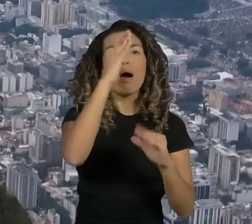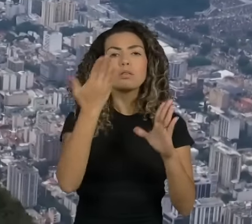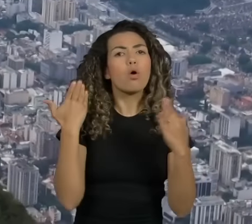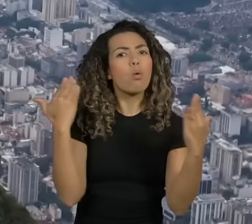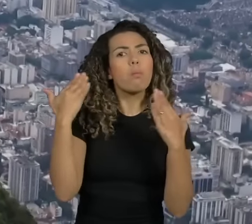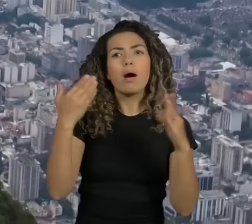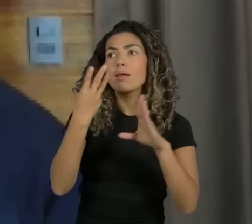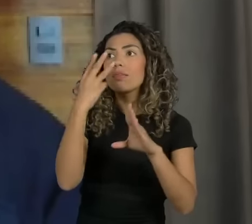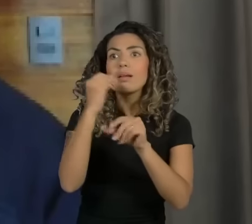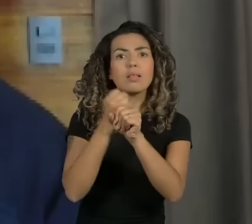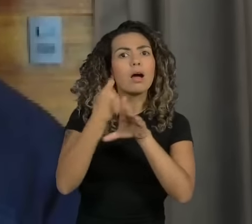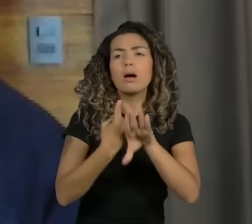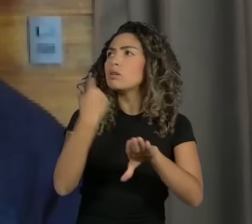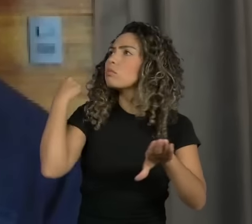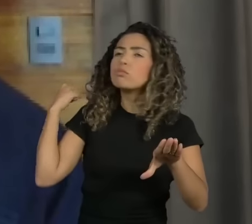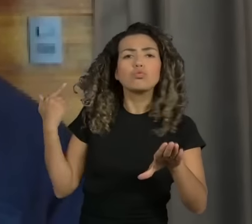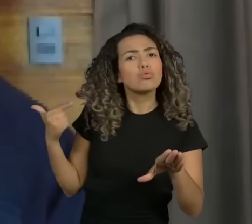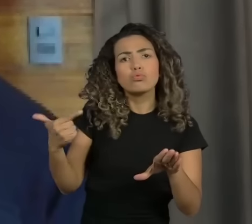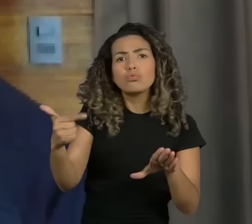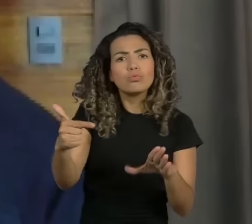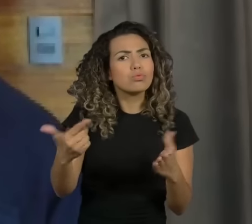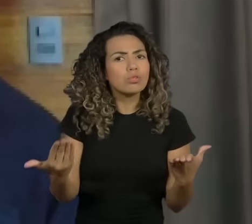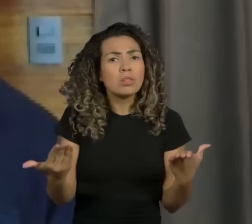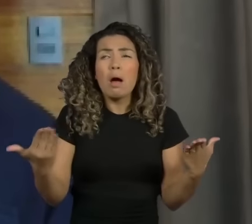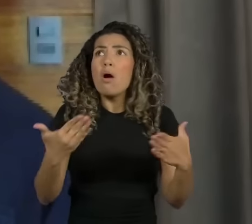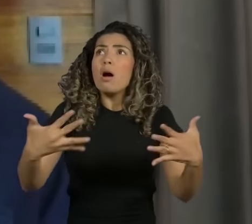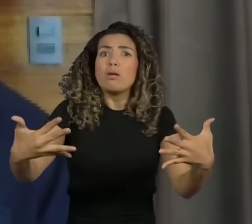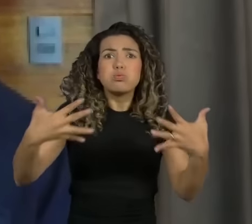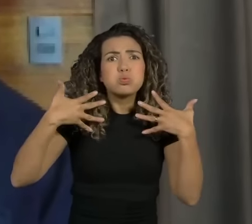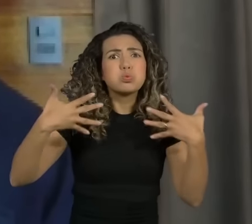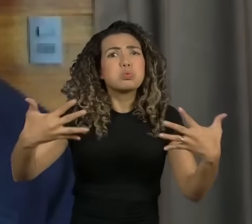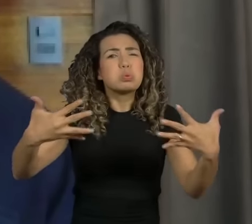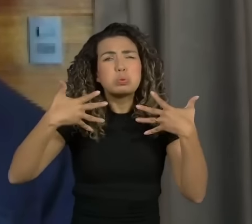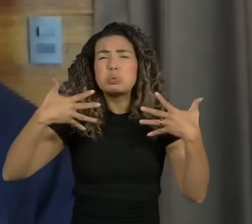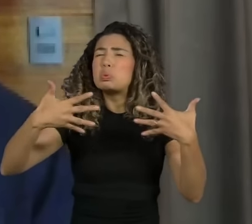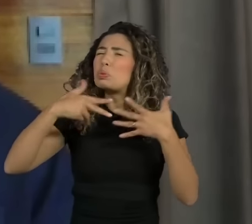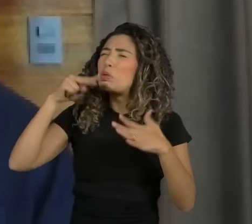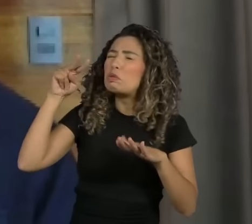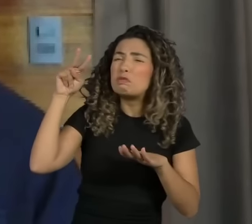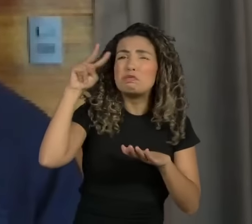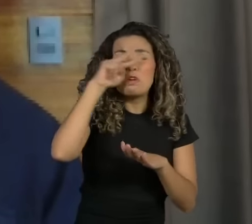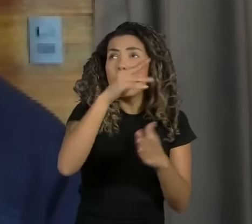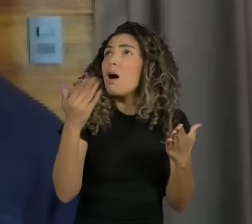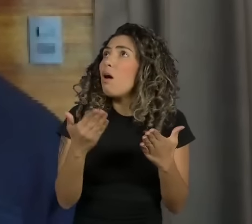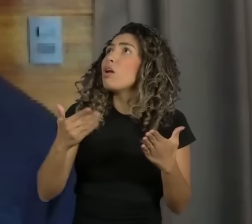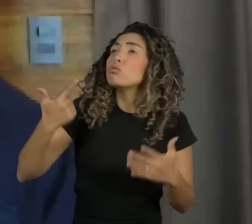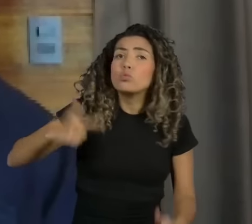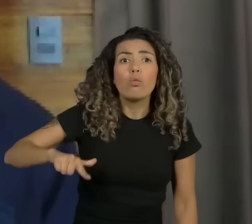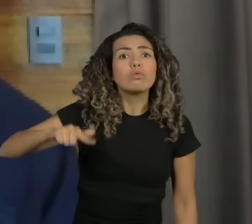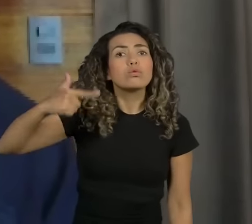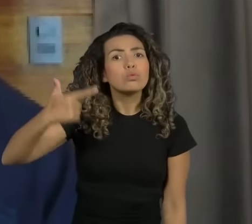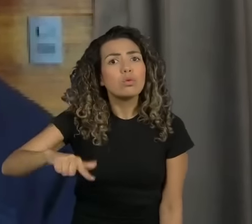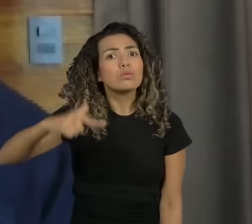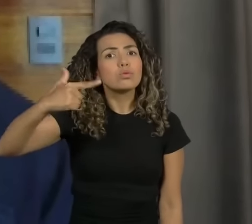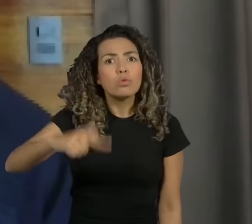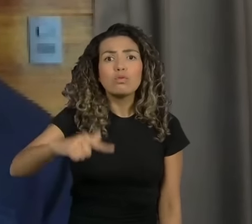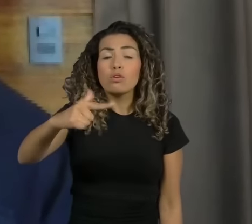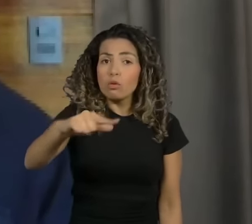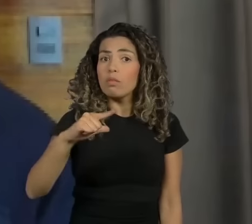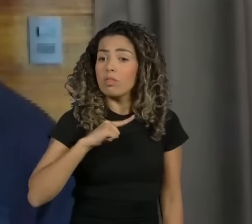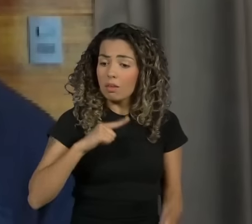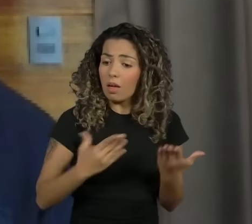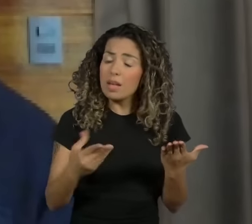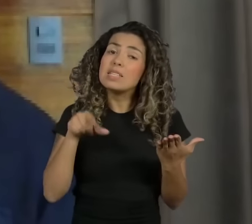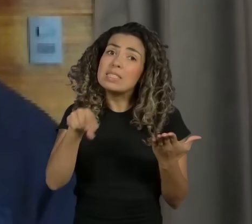anos. As ondas de calor, elas estão ficando mais constantes, mais intensas. E isso traz uma série de